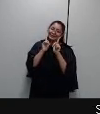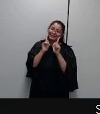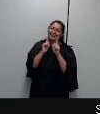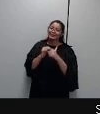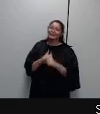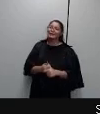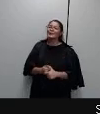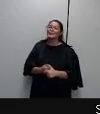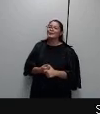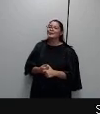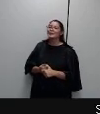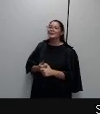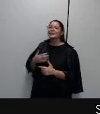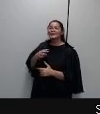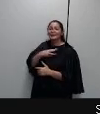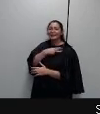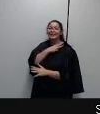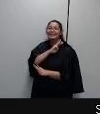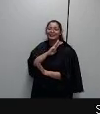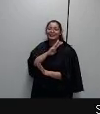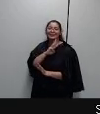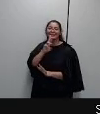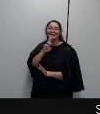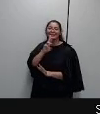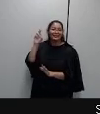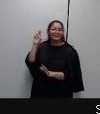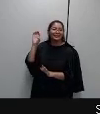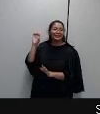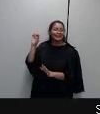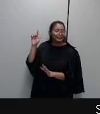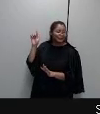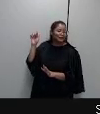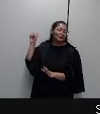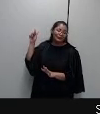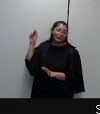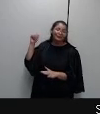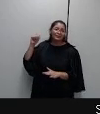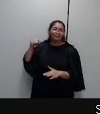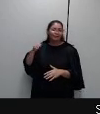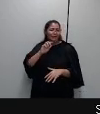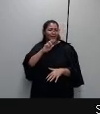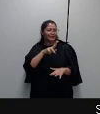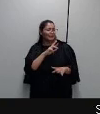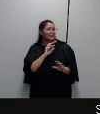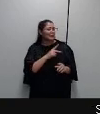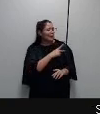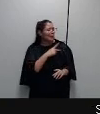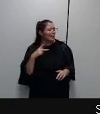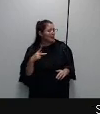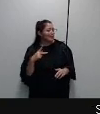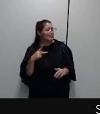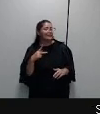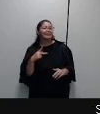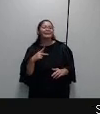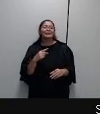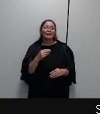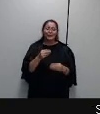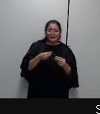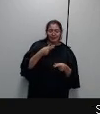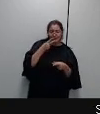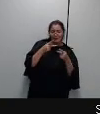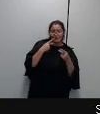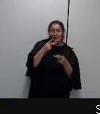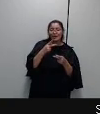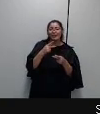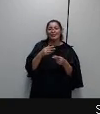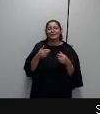ministra Regina seu presidente na mesma linha do que o ministro Benedito já eu do que eu juro para você